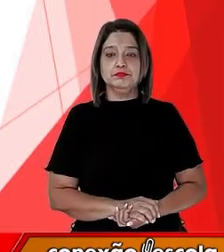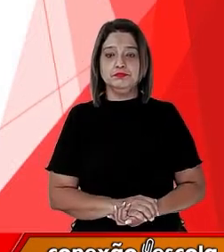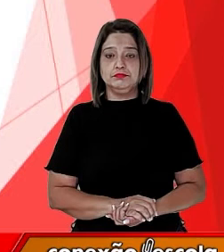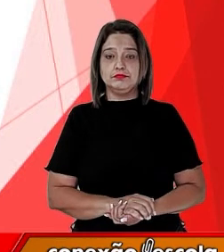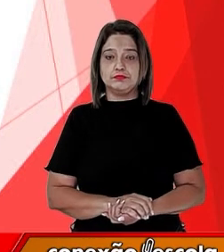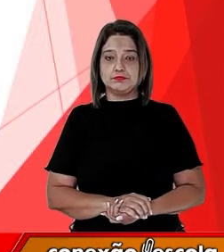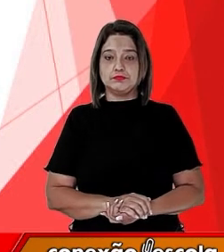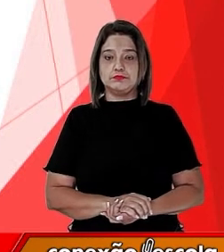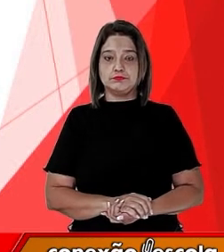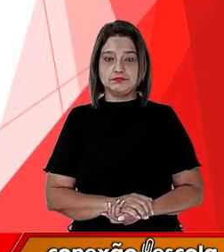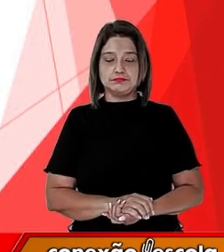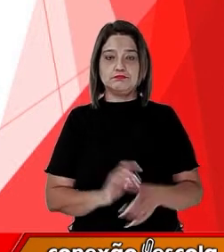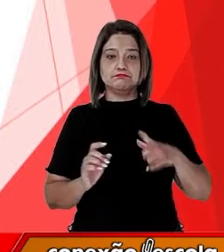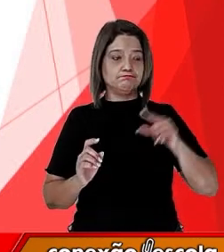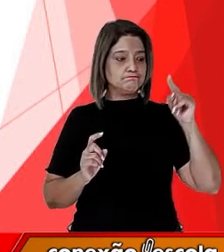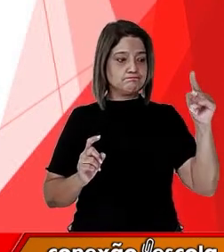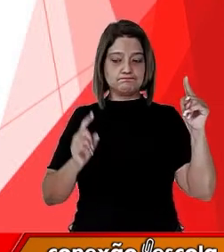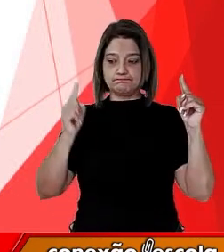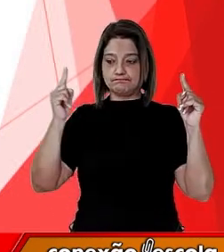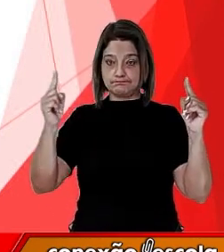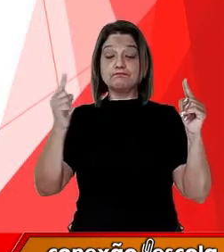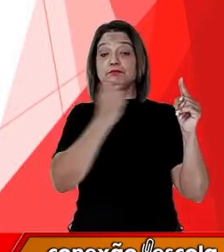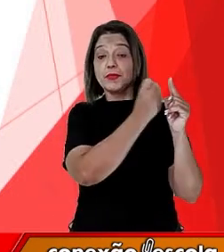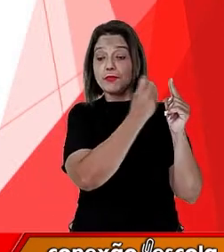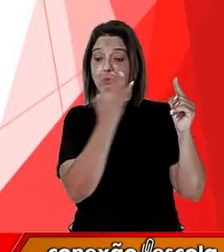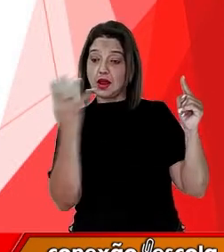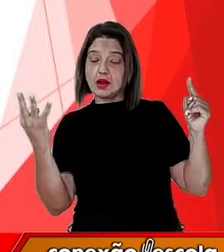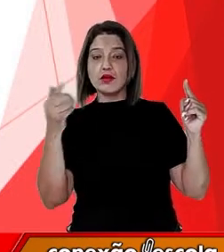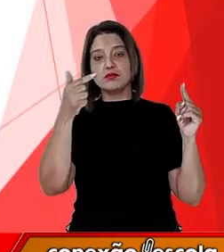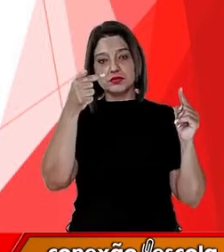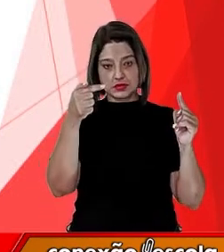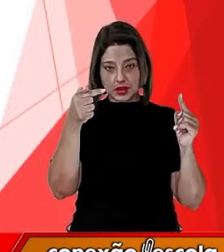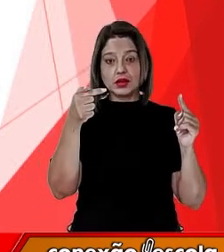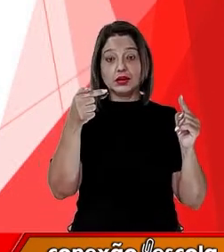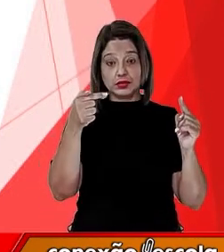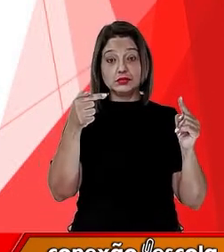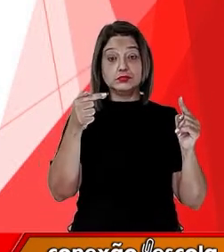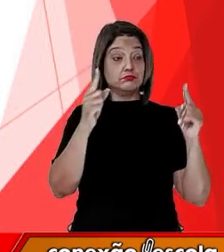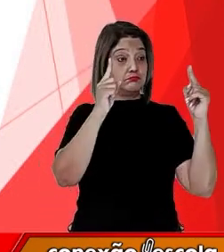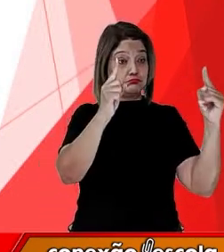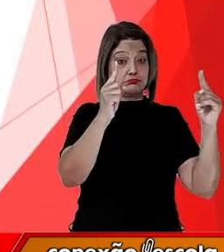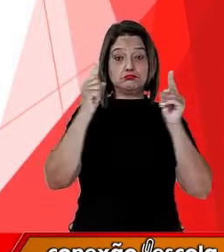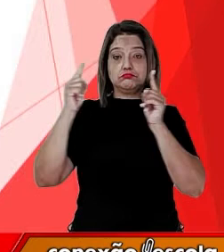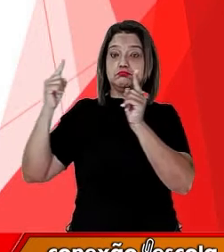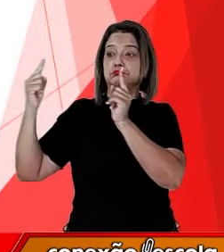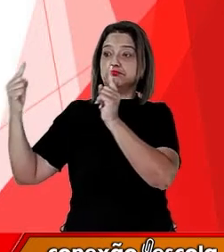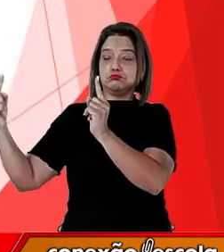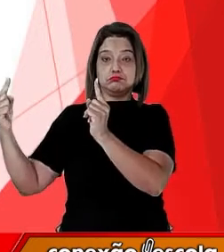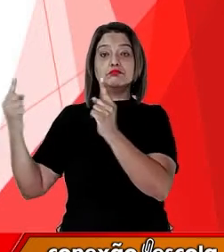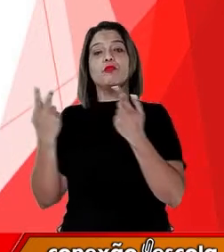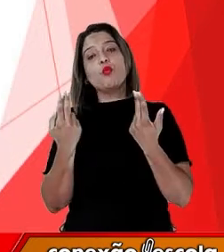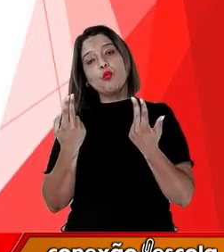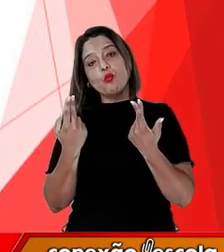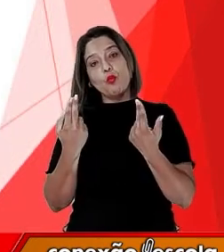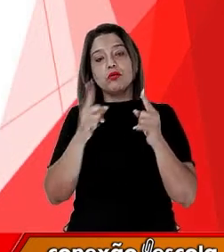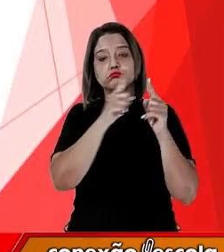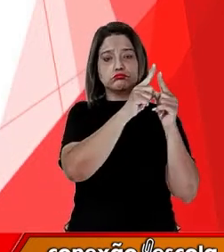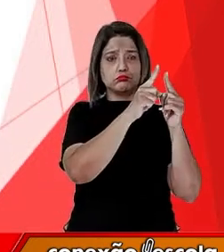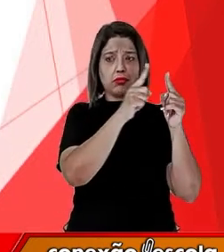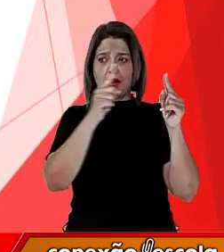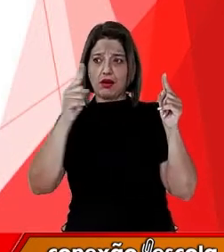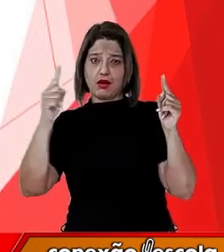6, 7 pontinhos. Então, esse ponto aqui virou esse, transladando para a